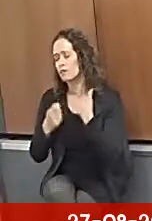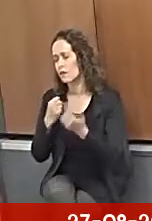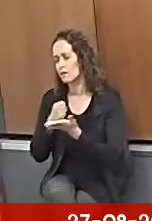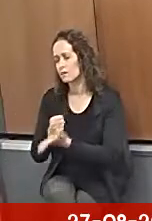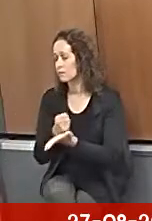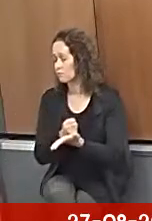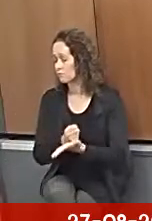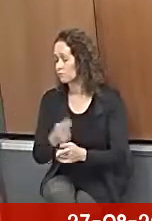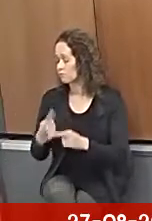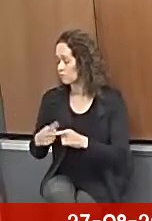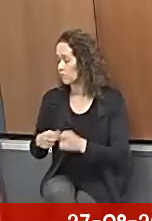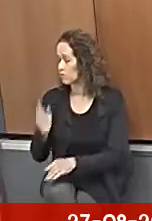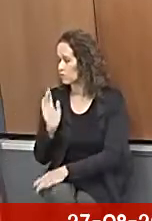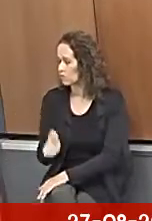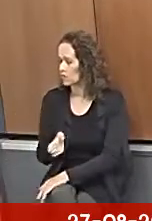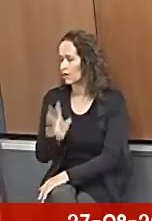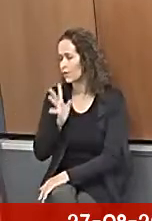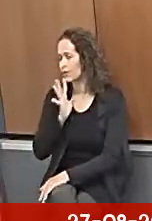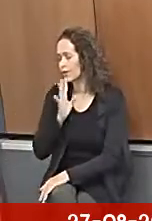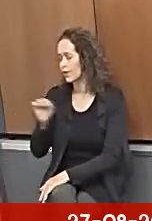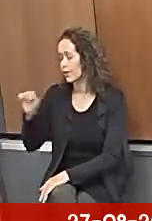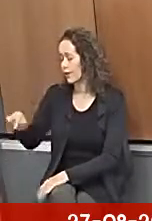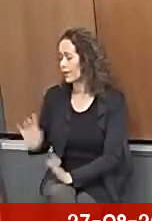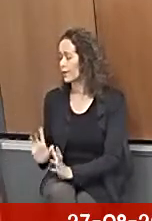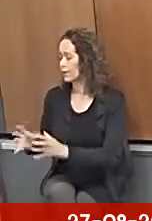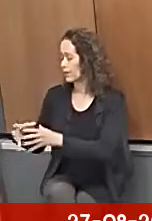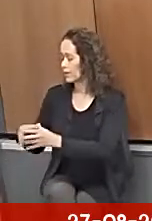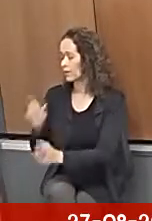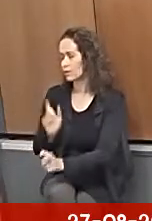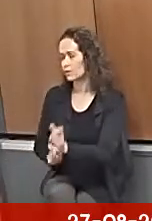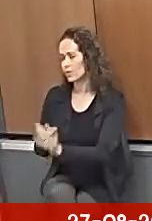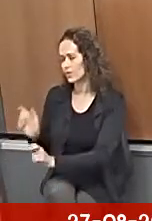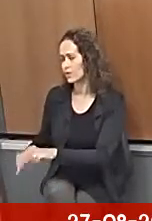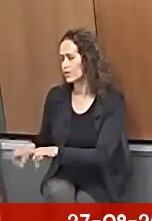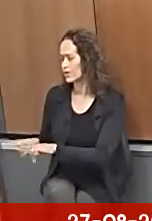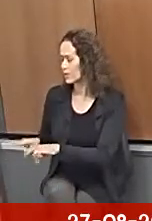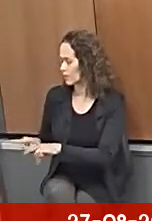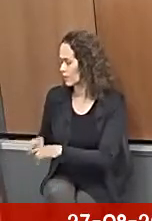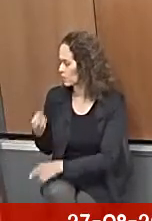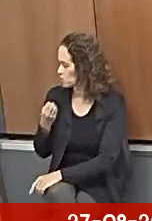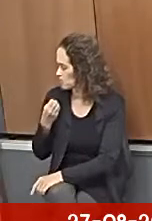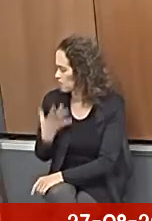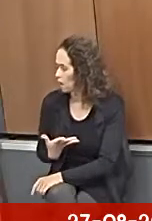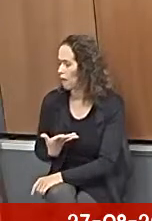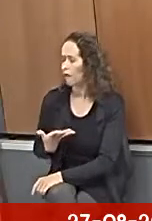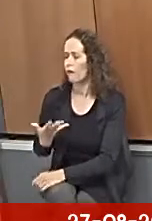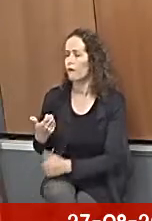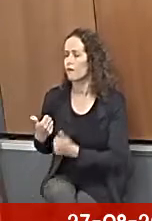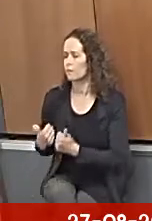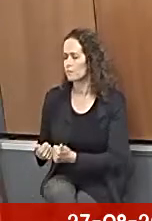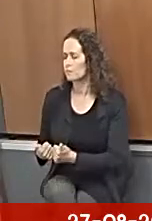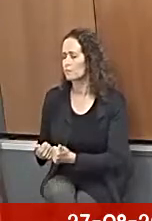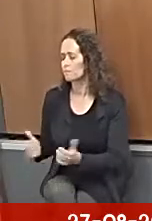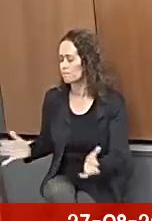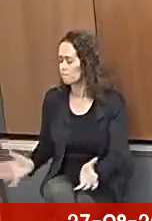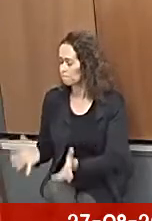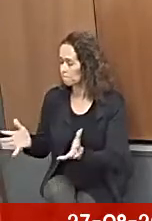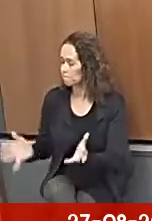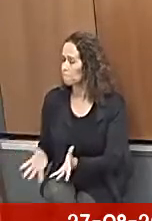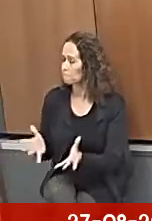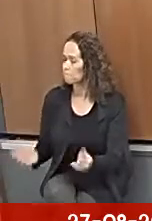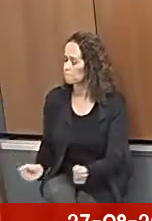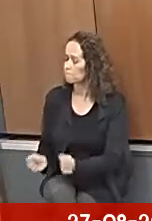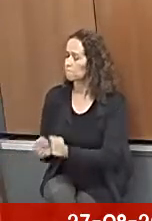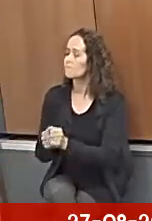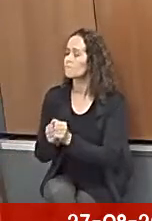conhece também é formada por pessoas e tenho certeza por pessoas de bem estão incluídas nesse espírito de somar forças para mudar